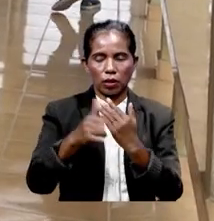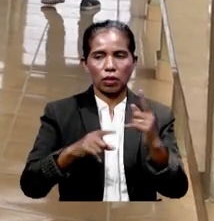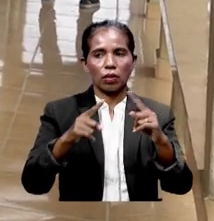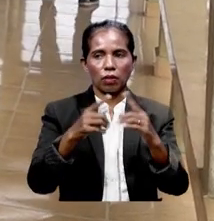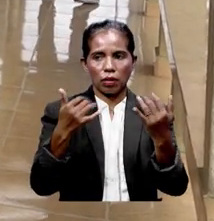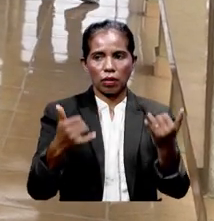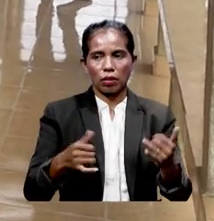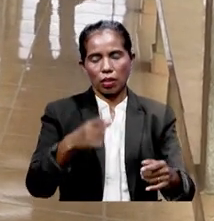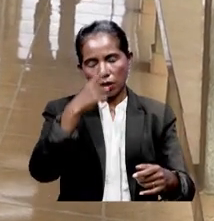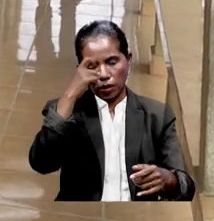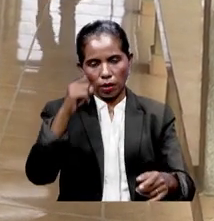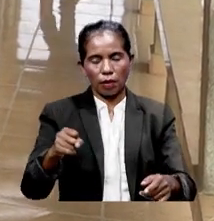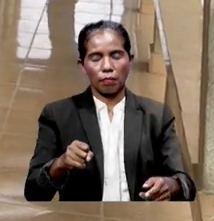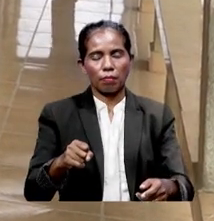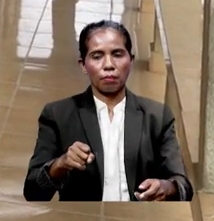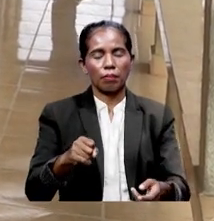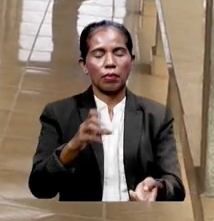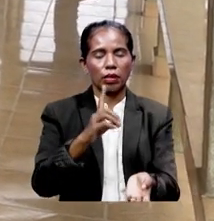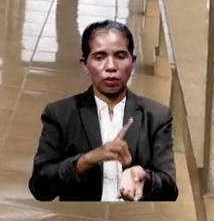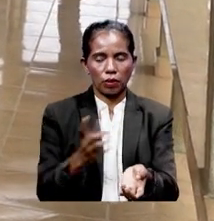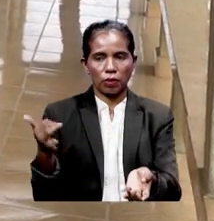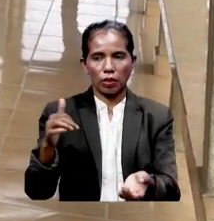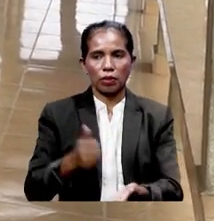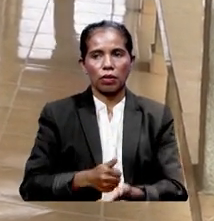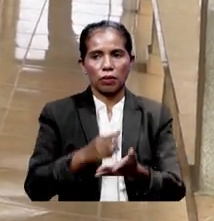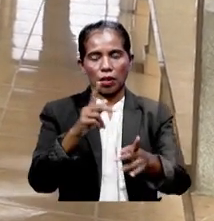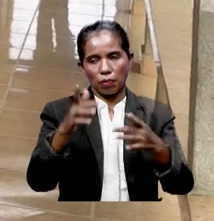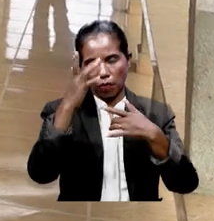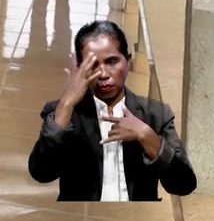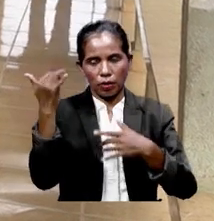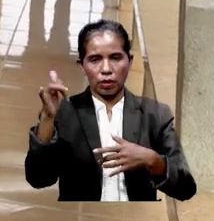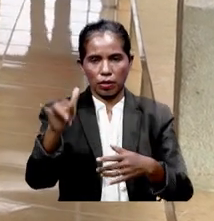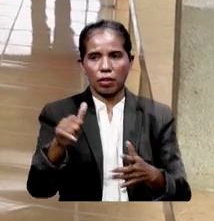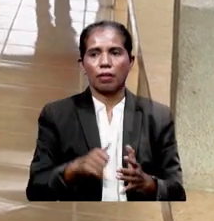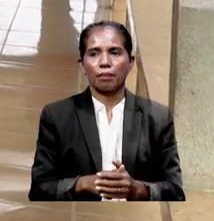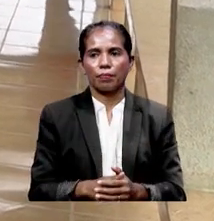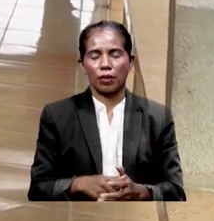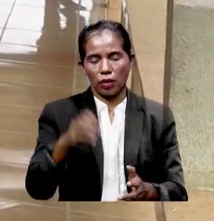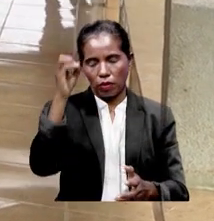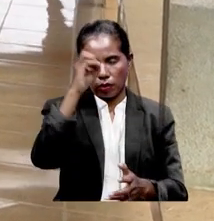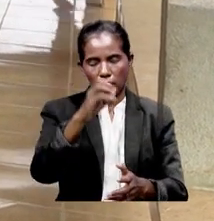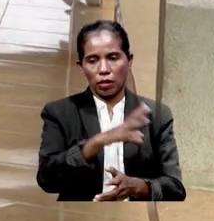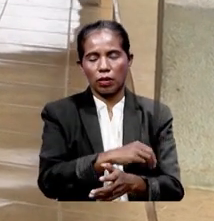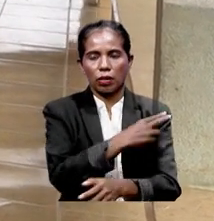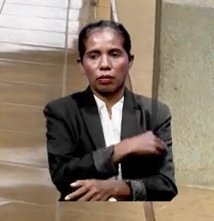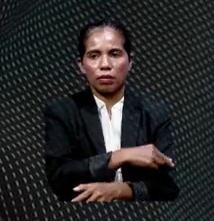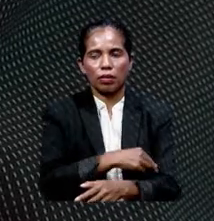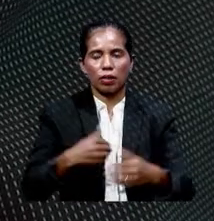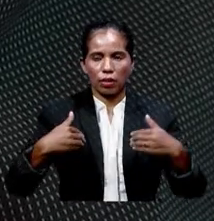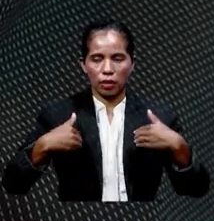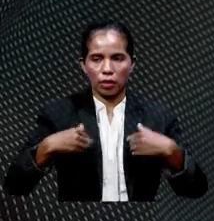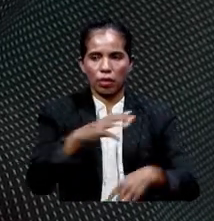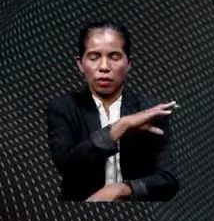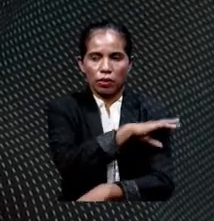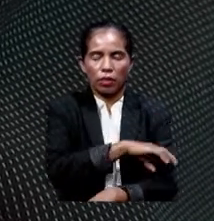hinoron, tamba pessoal saúde laia o de fo atendimento ba comunidade. Tuir observação GMN, posto saúde refere e a deit